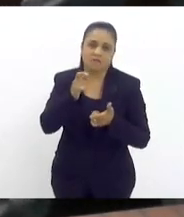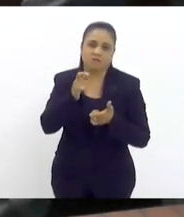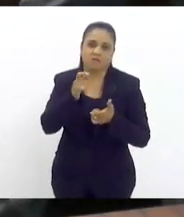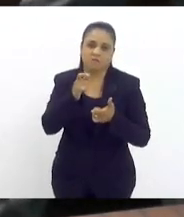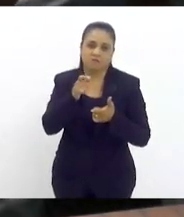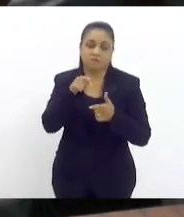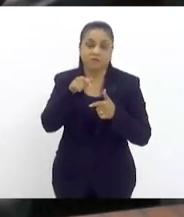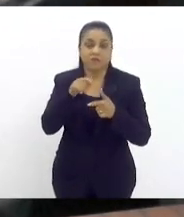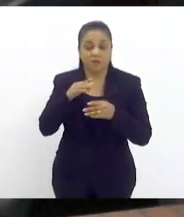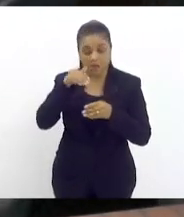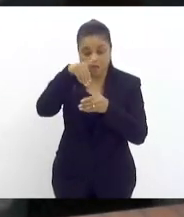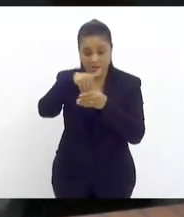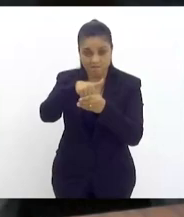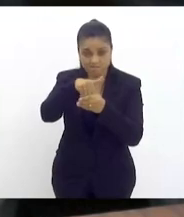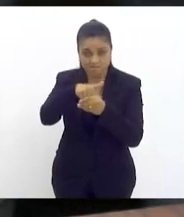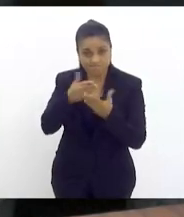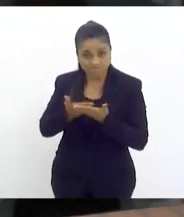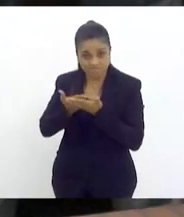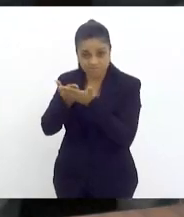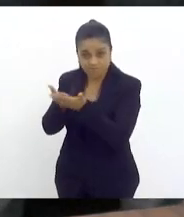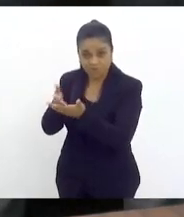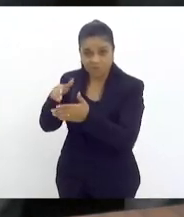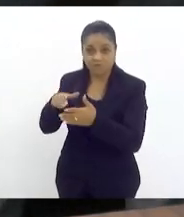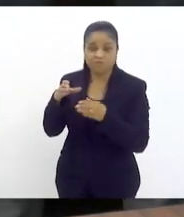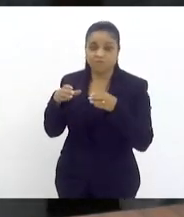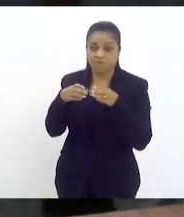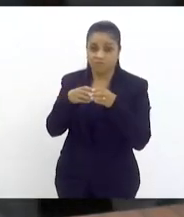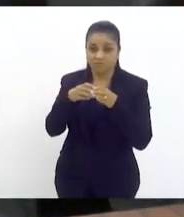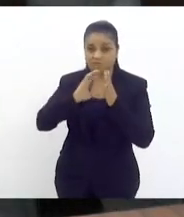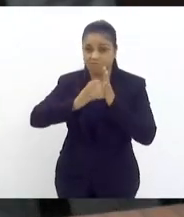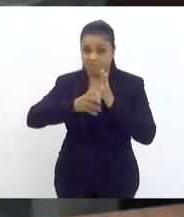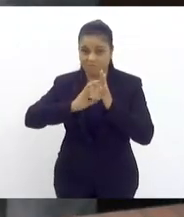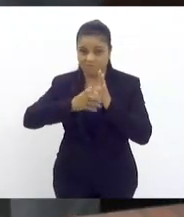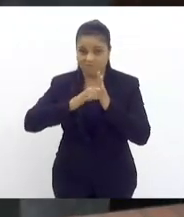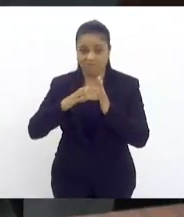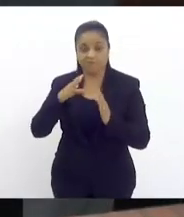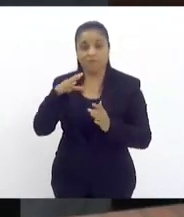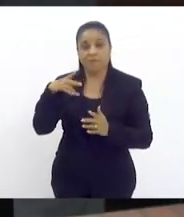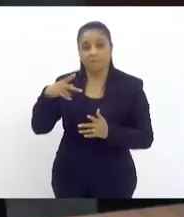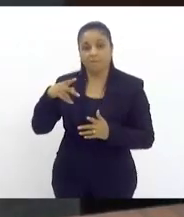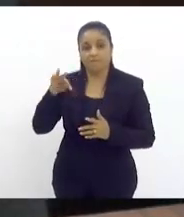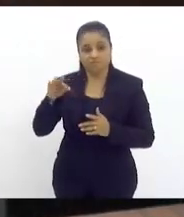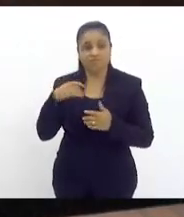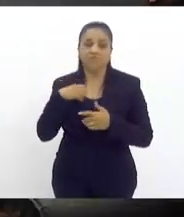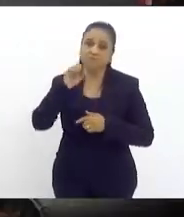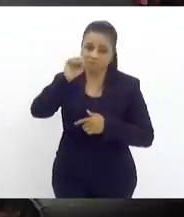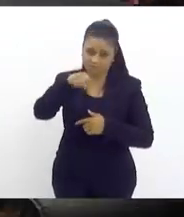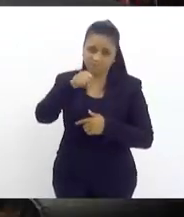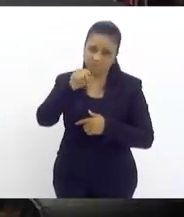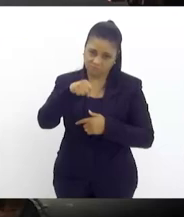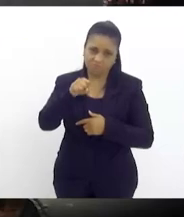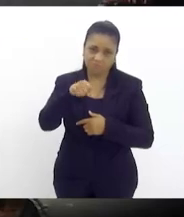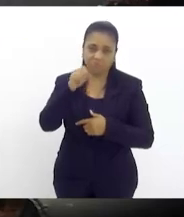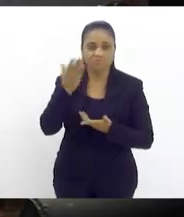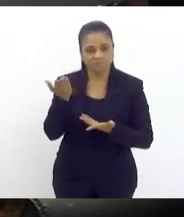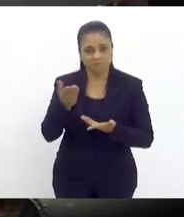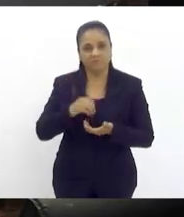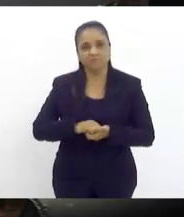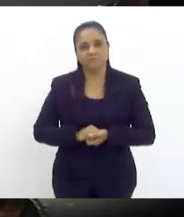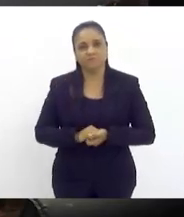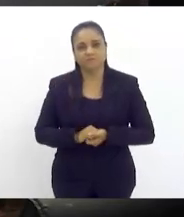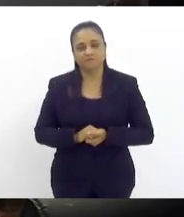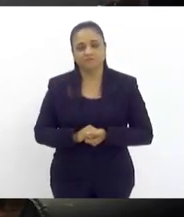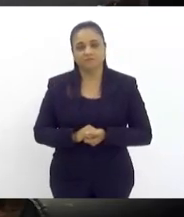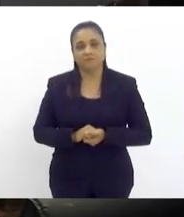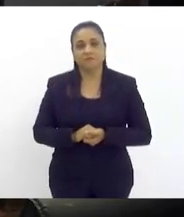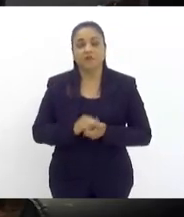de voto da bancada do PT é sim pela indicação legislativa. Senhor presidente, também